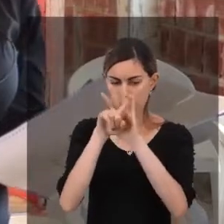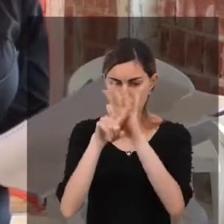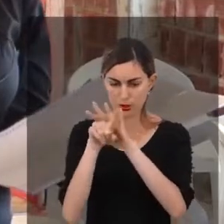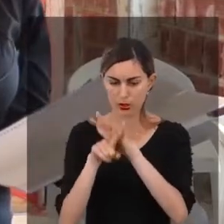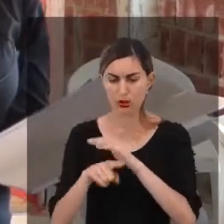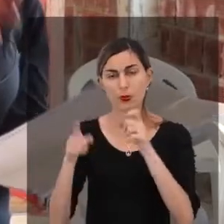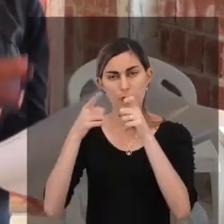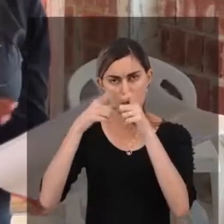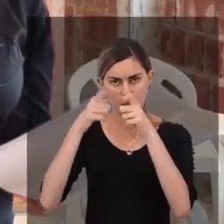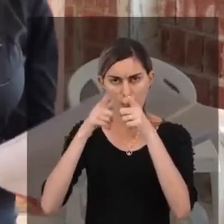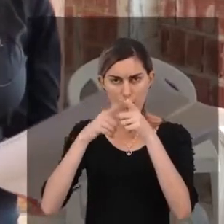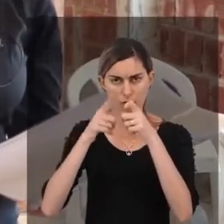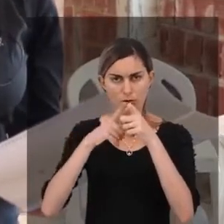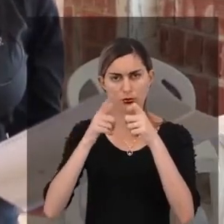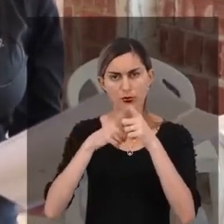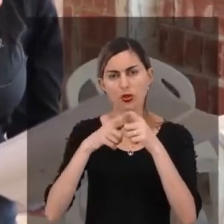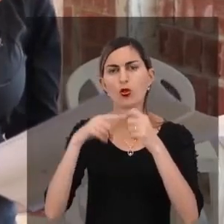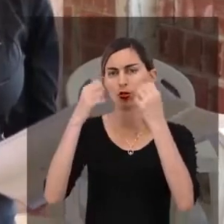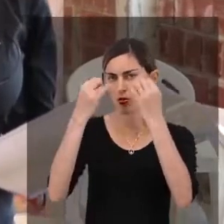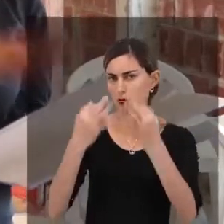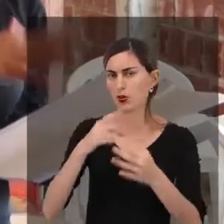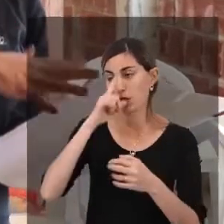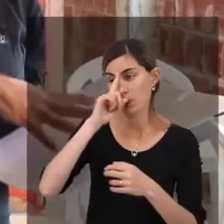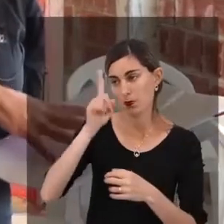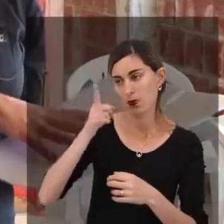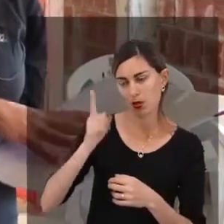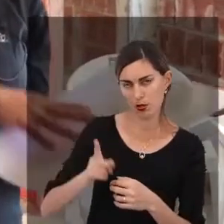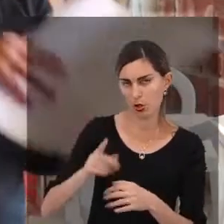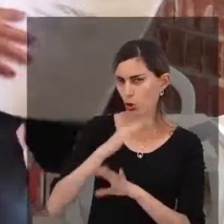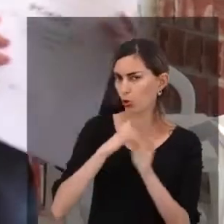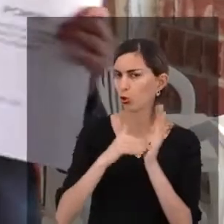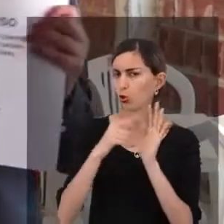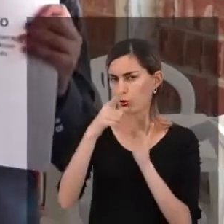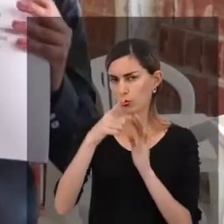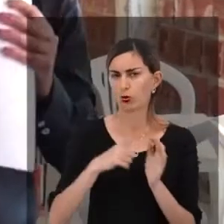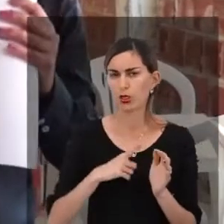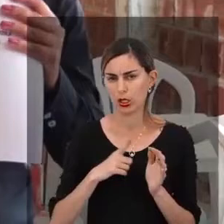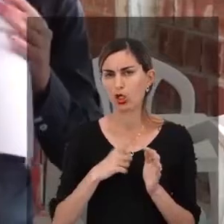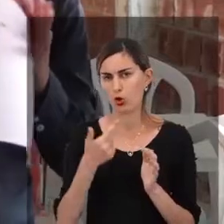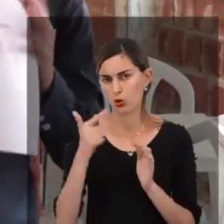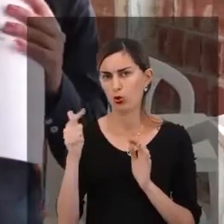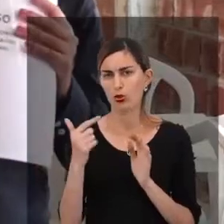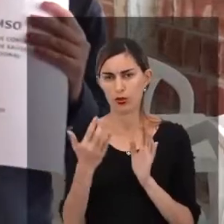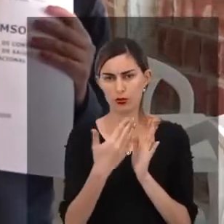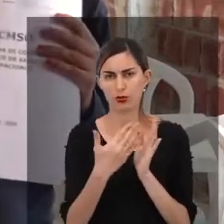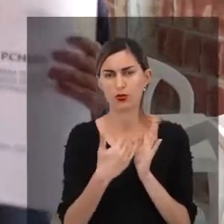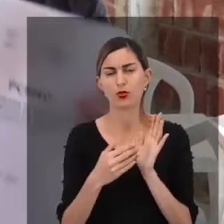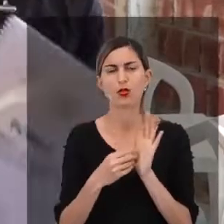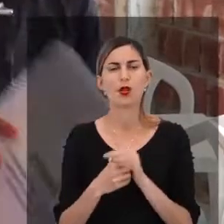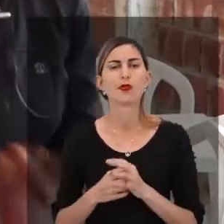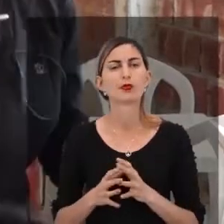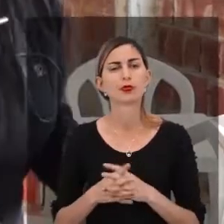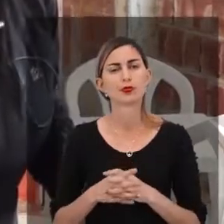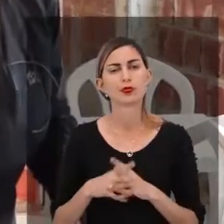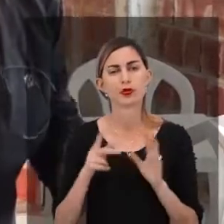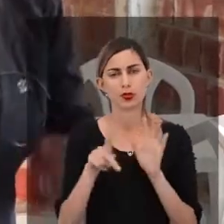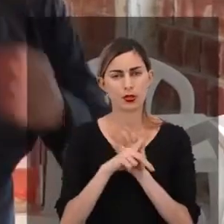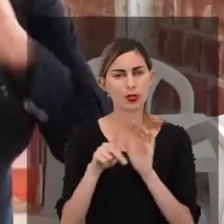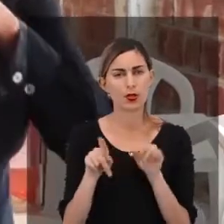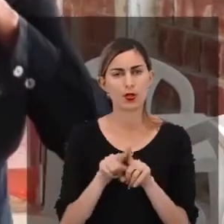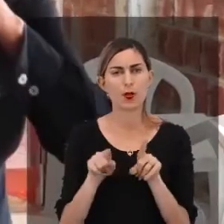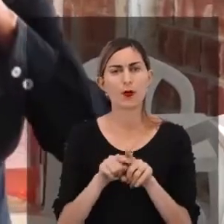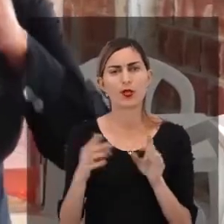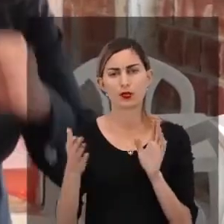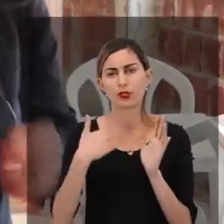parte de exame que o médico determinar. Né? Tudo está aqui, também é uma outra bíblia nossa. Né?